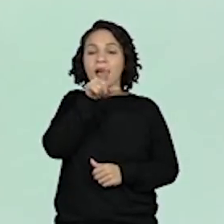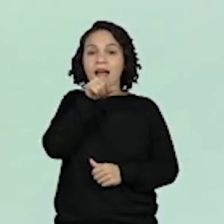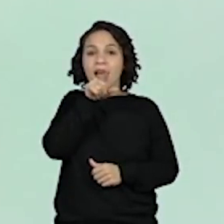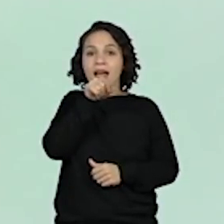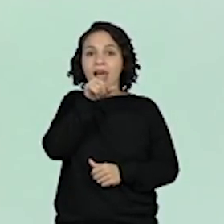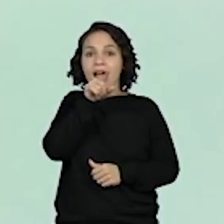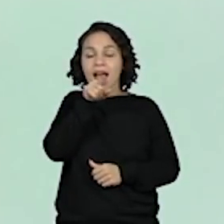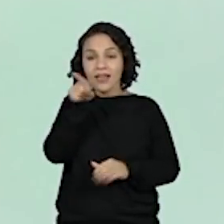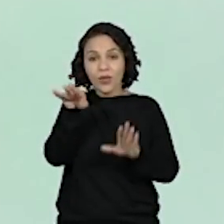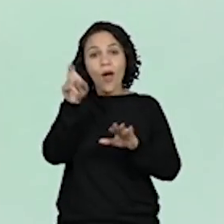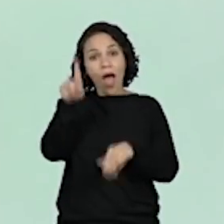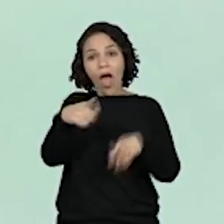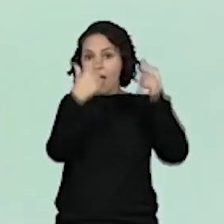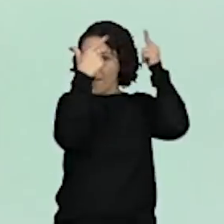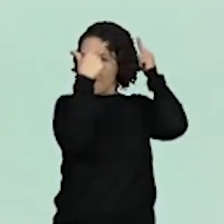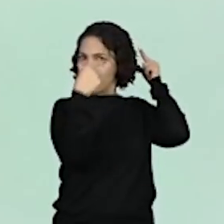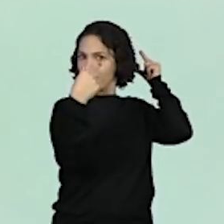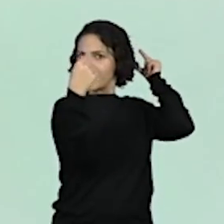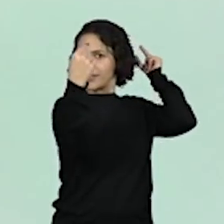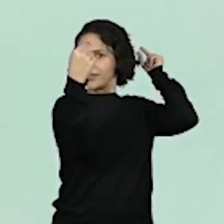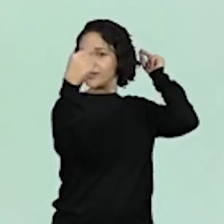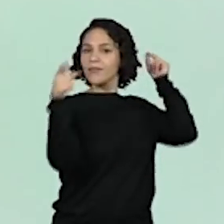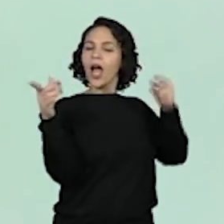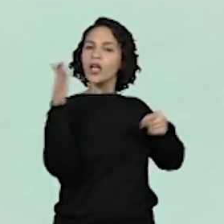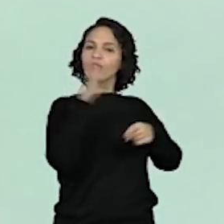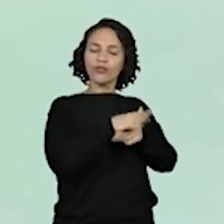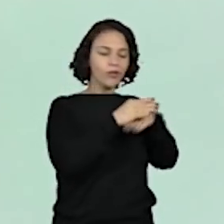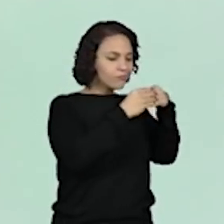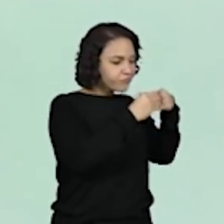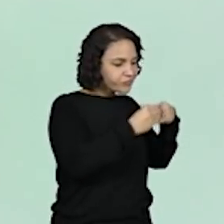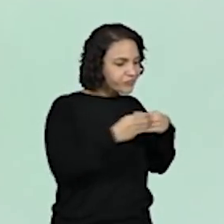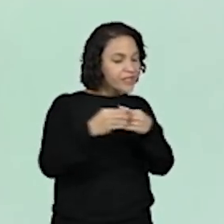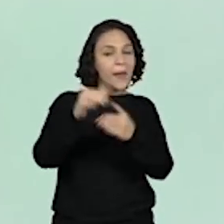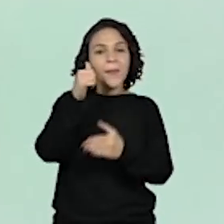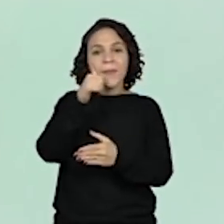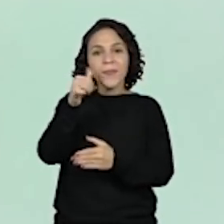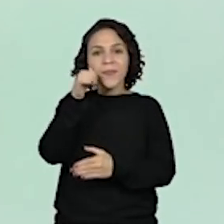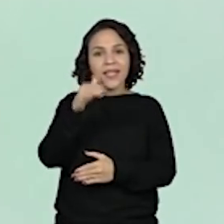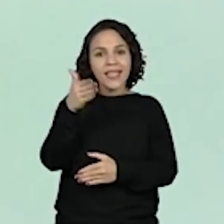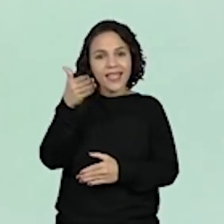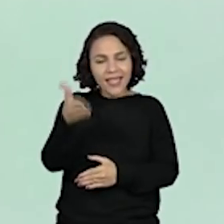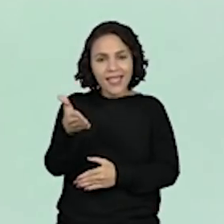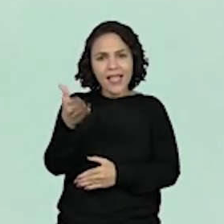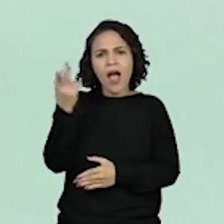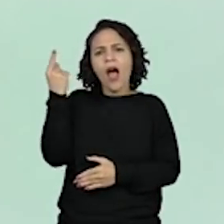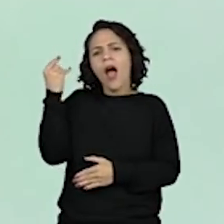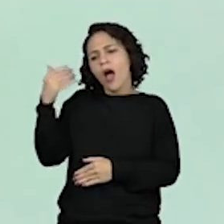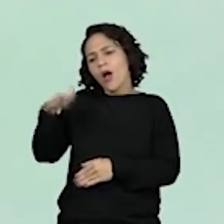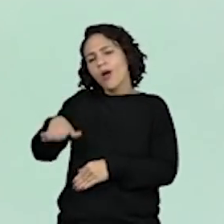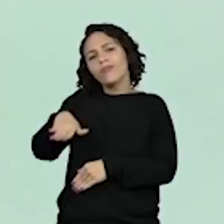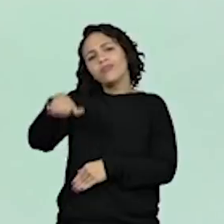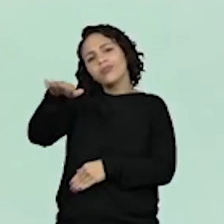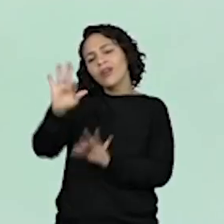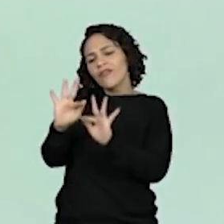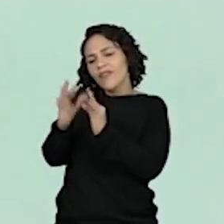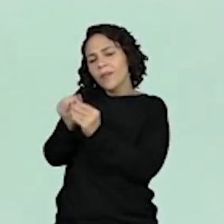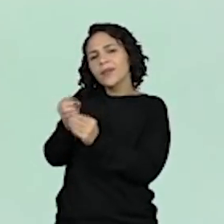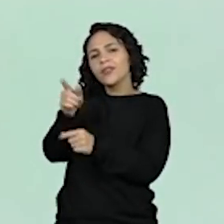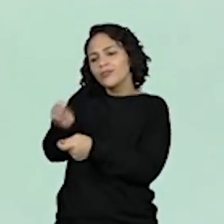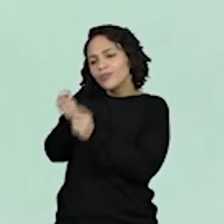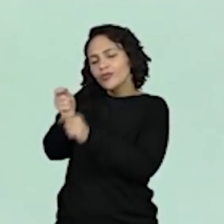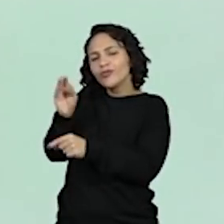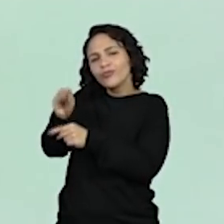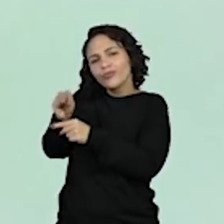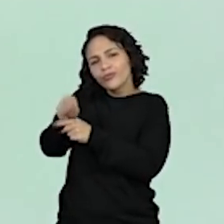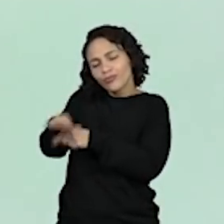verdade era um príncipe, levou a menina que tinha sido criada por uma família de